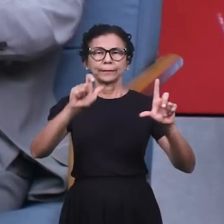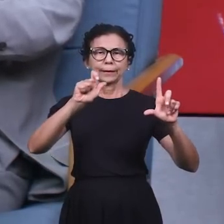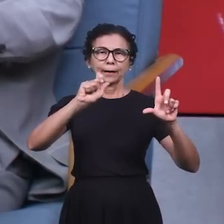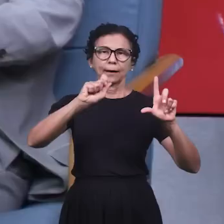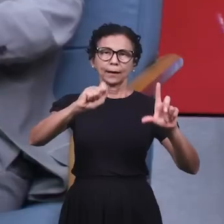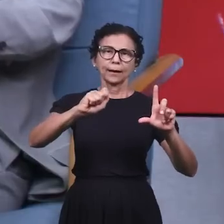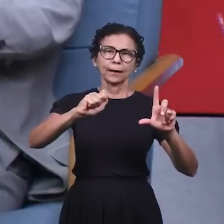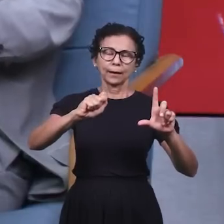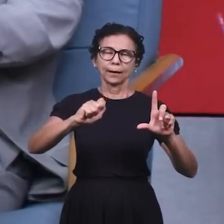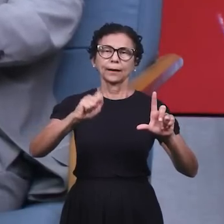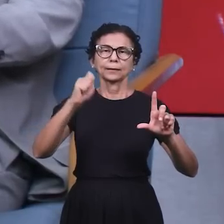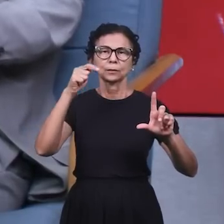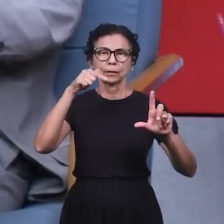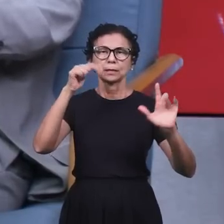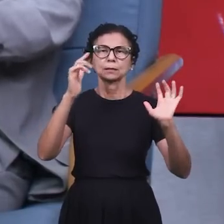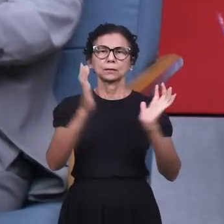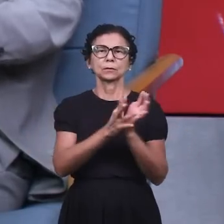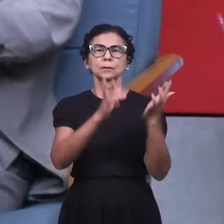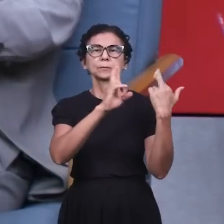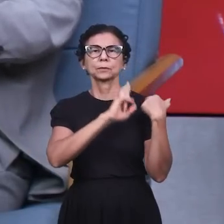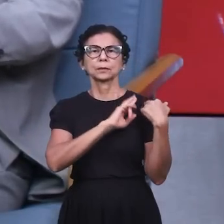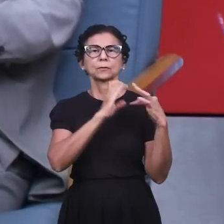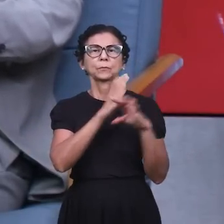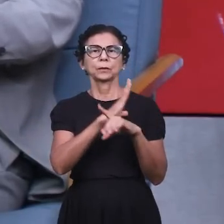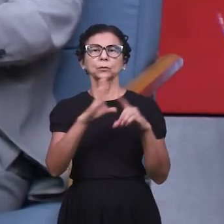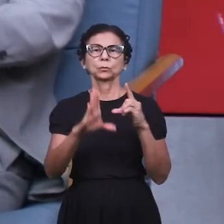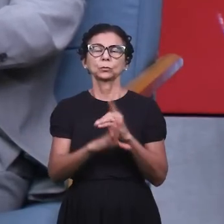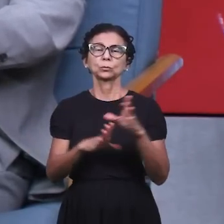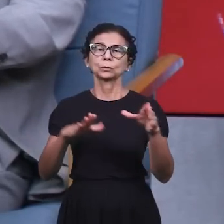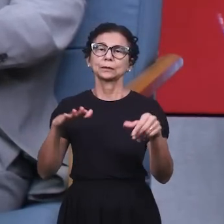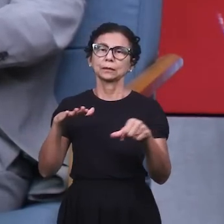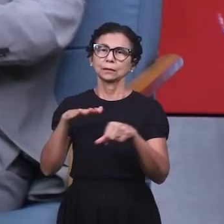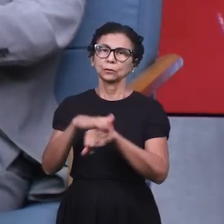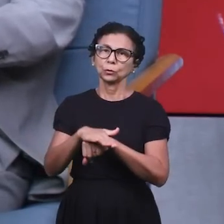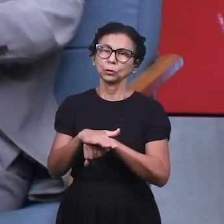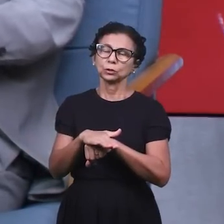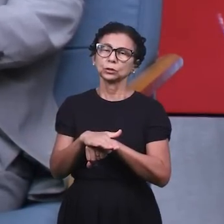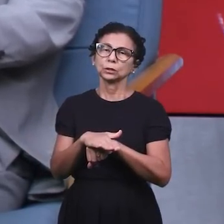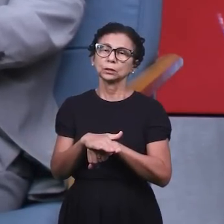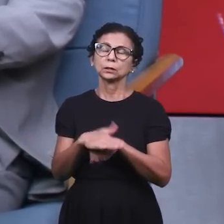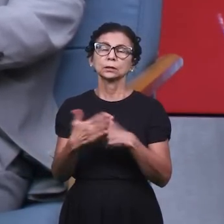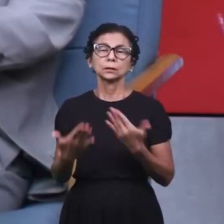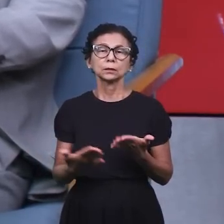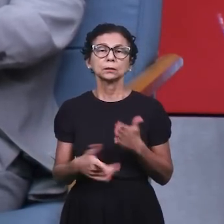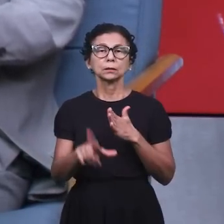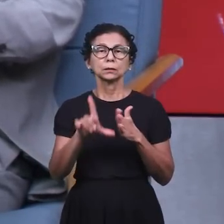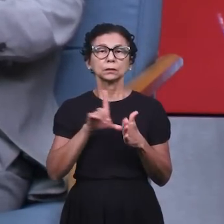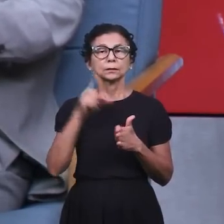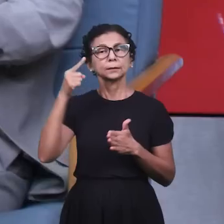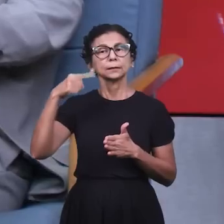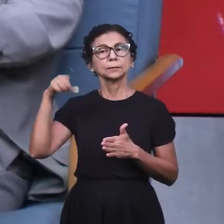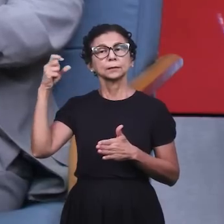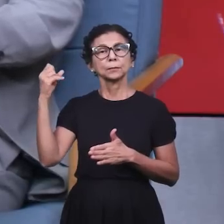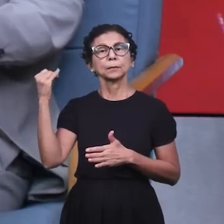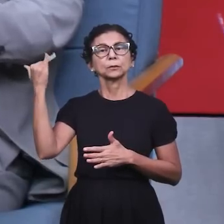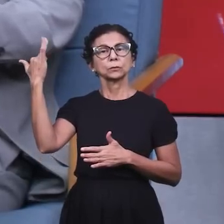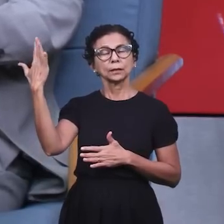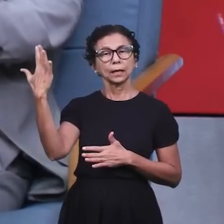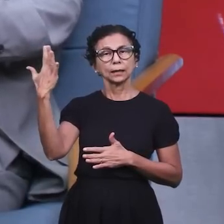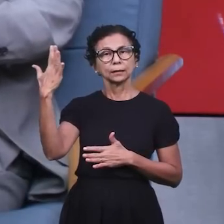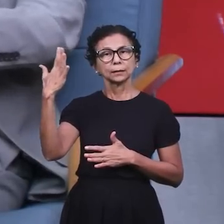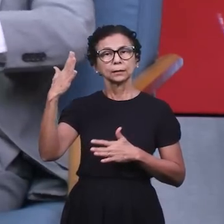grupo de assistência responsável pelo culto à noite vai à madrugada. Vamos fazer o período